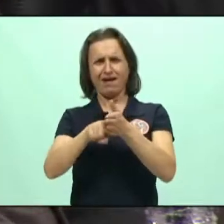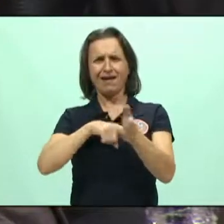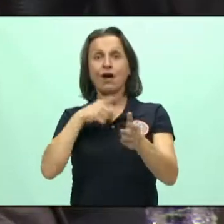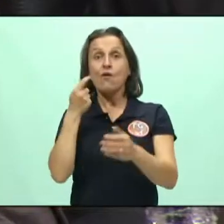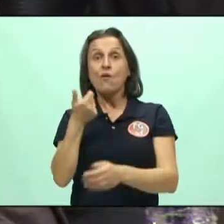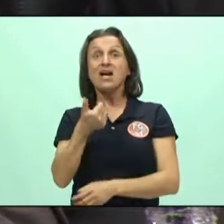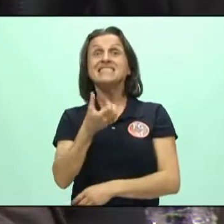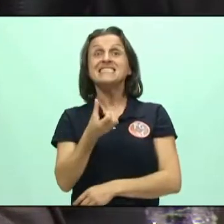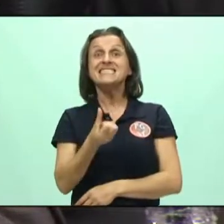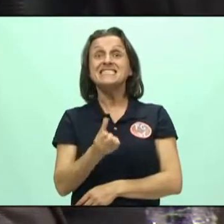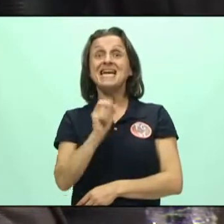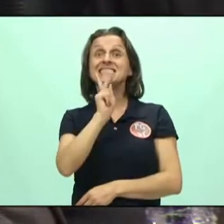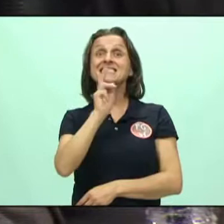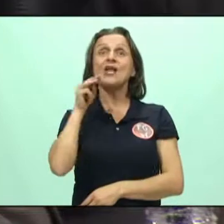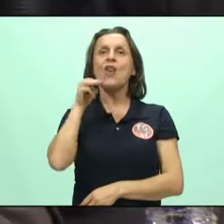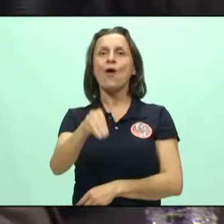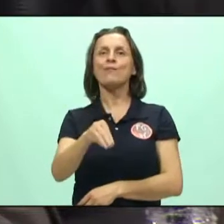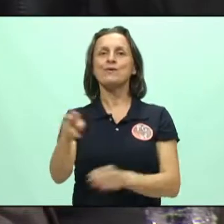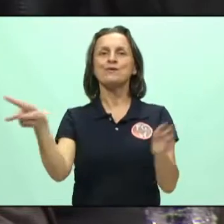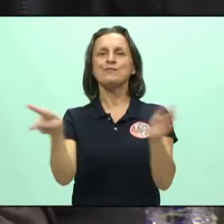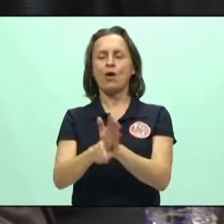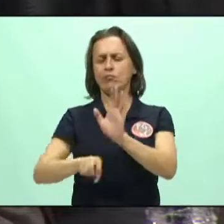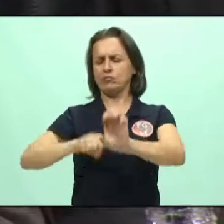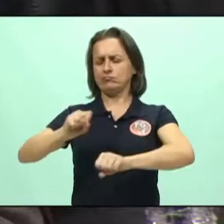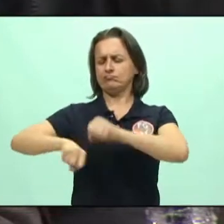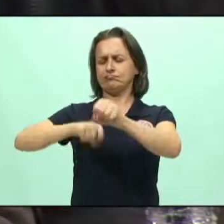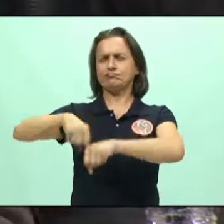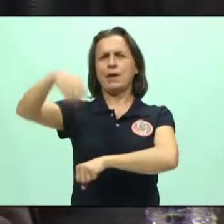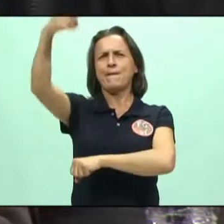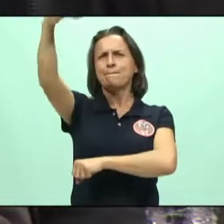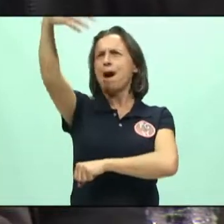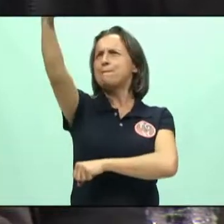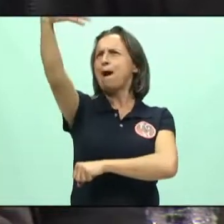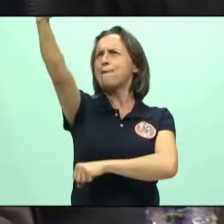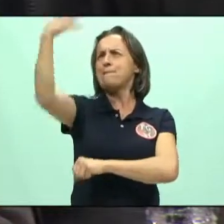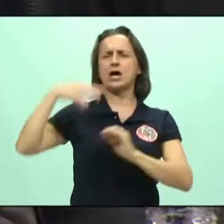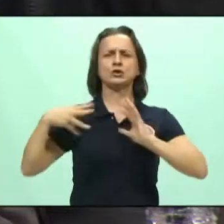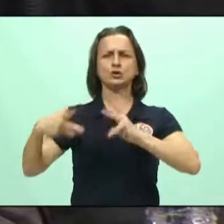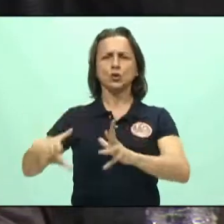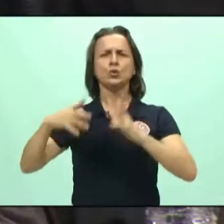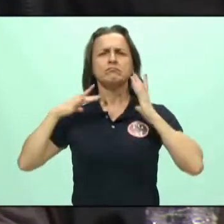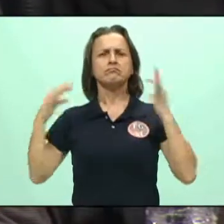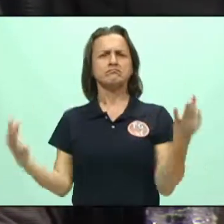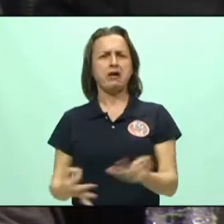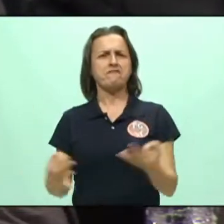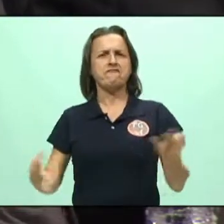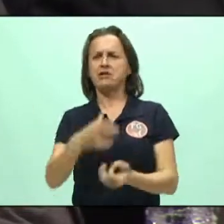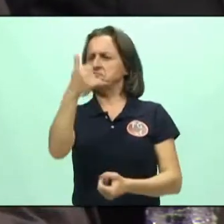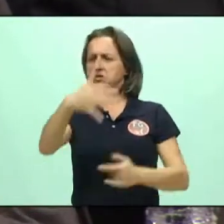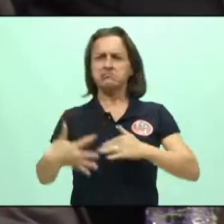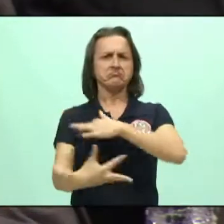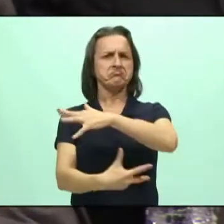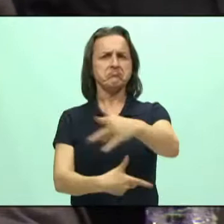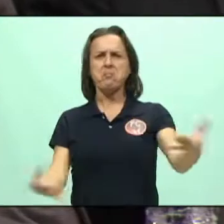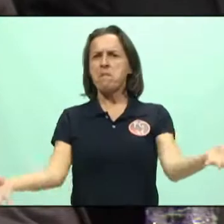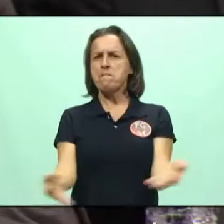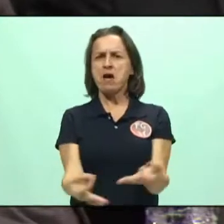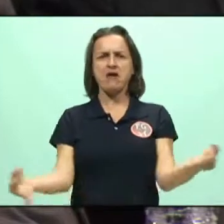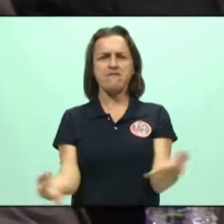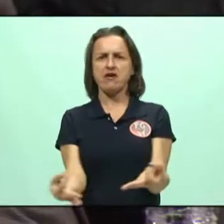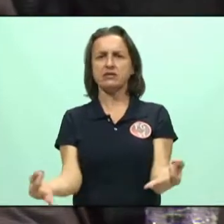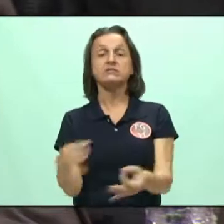tô falando de ciclovia de sinalizada coisa de primeiro mundo e nós aqui né a gente vai cumprindo tabela para parece que é para dizer